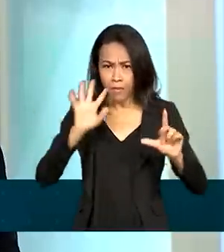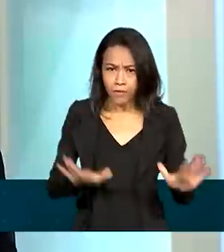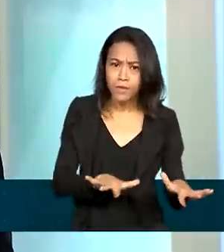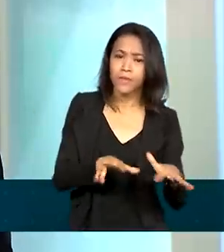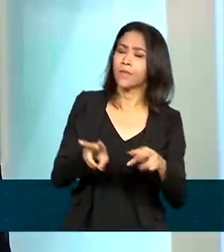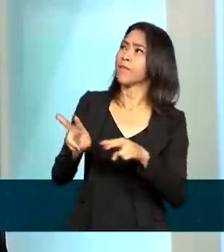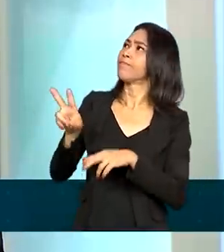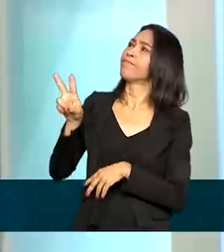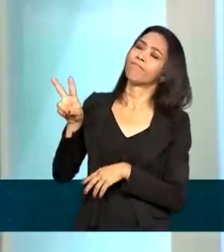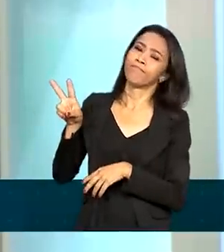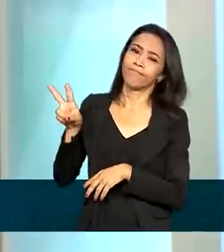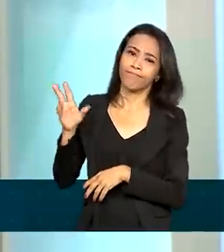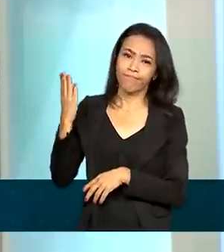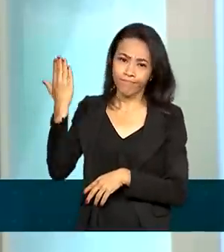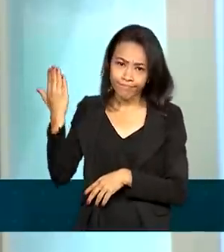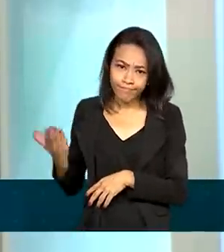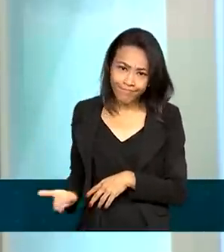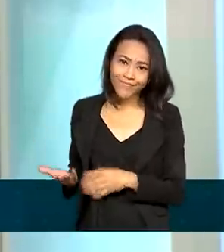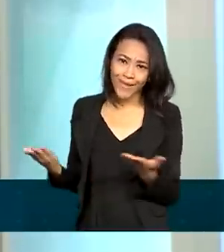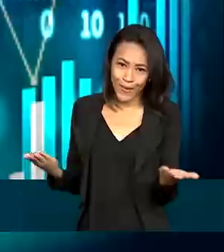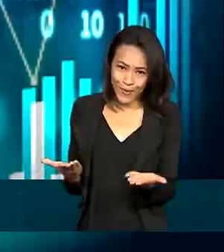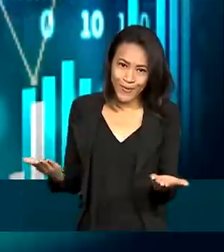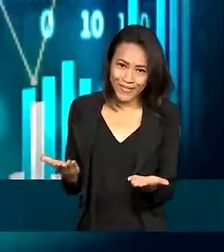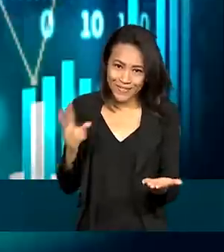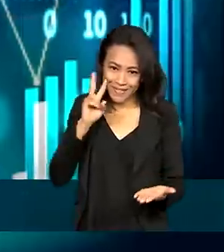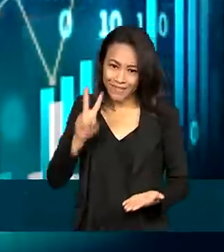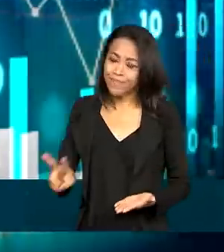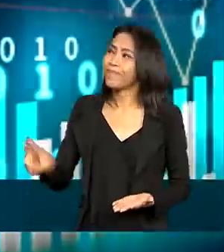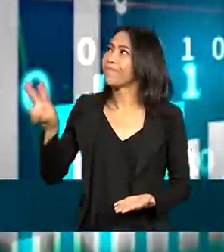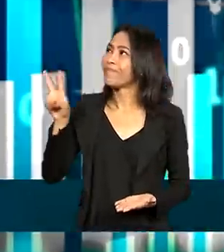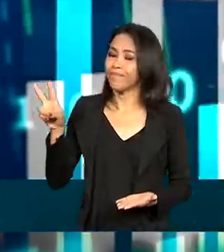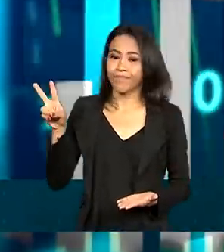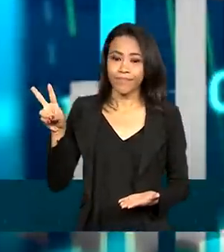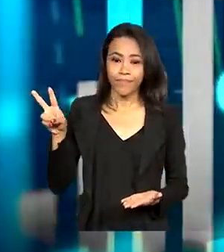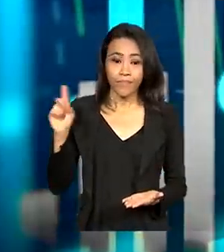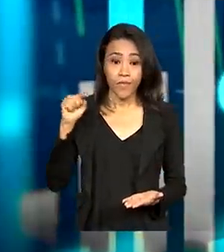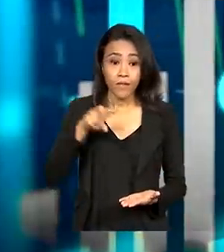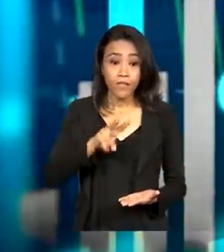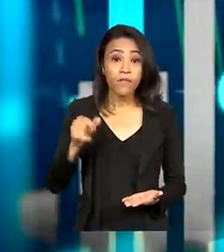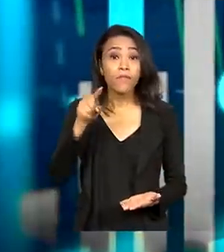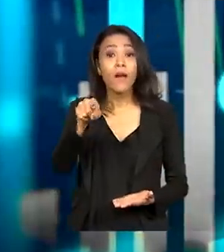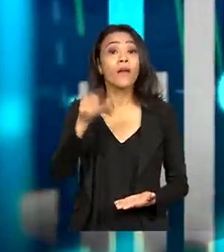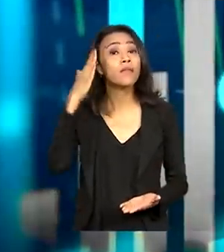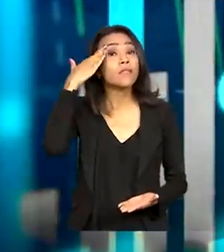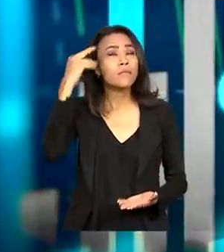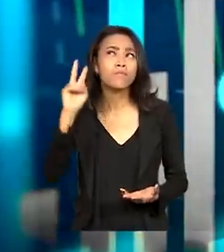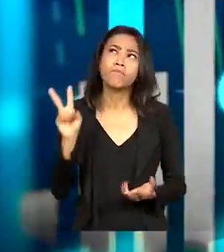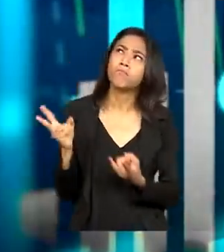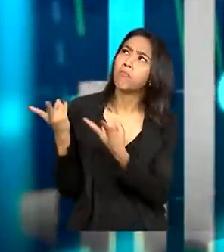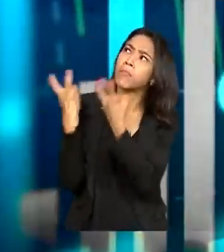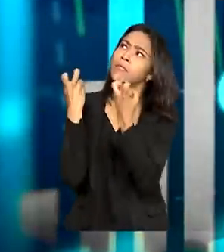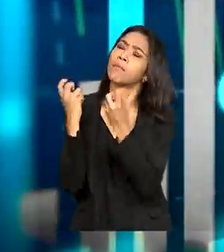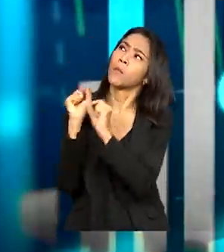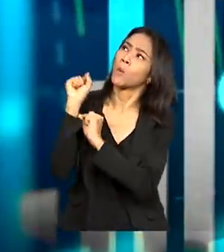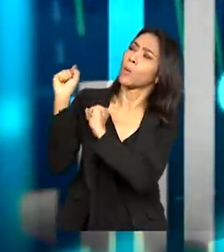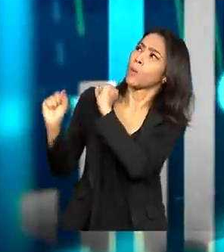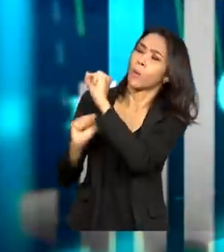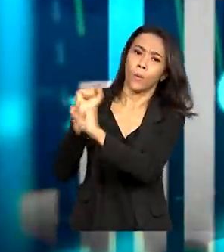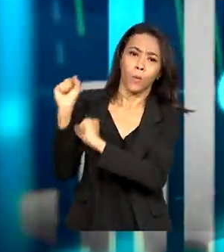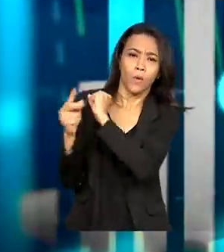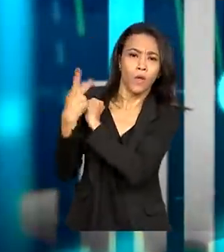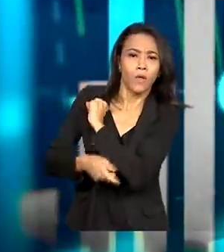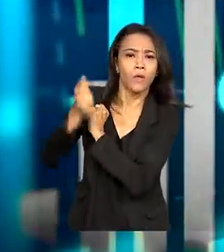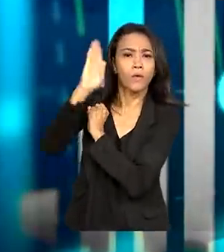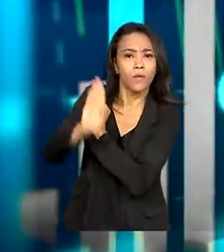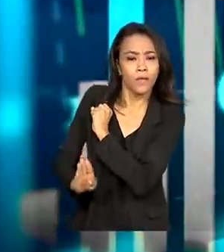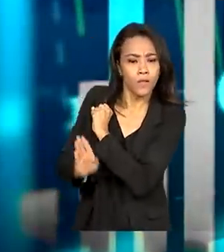a compartilhar a partir de agora nessa arte Então você ter espectador pode observar que as exportações brasileiras